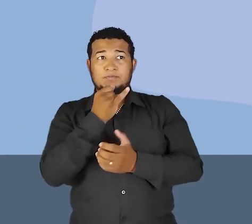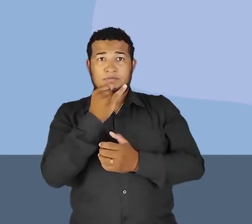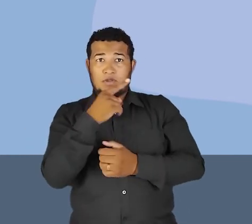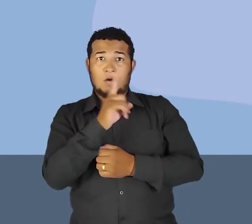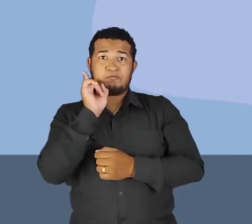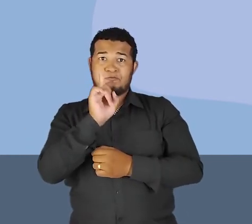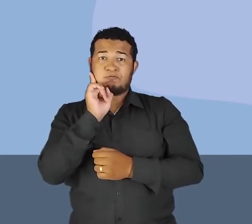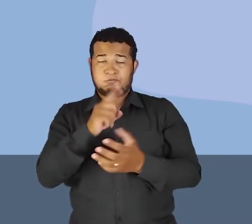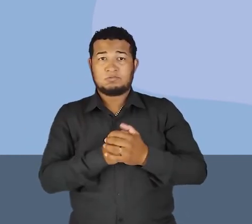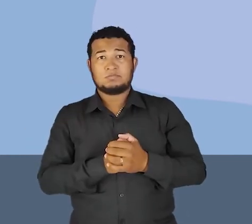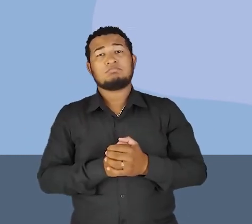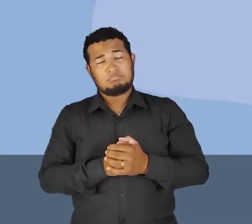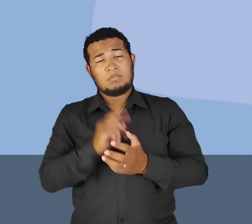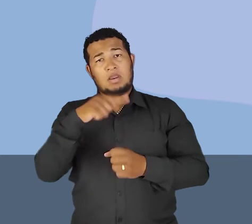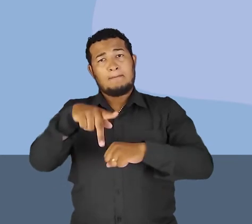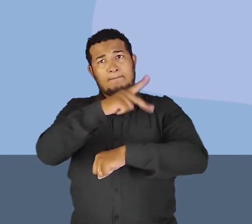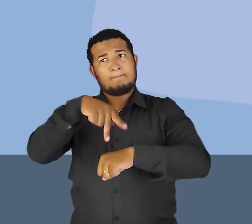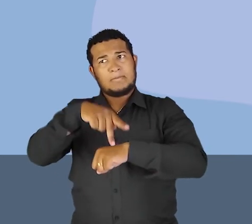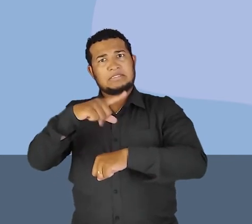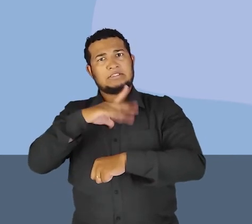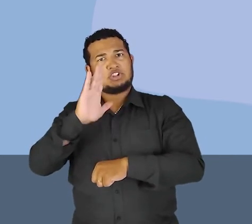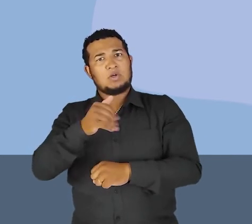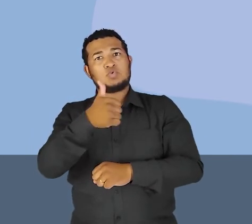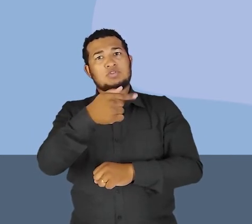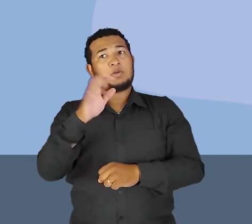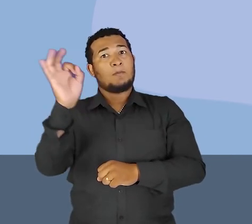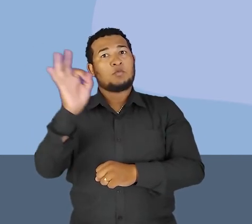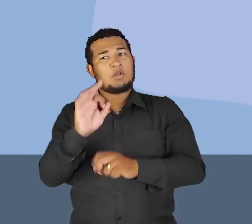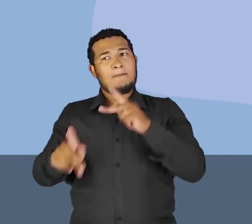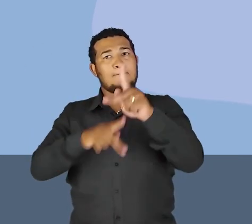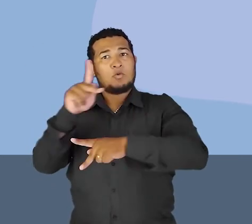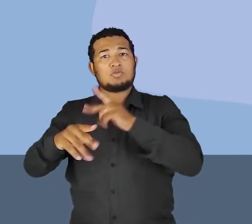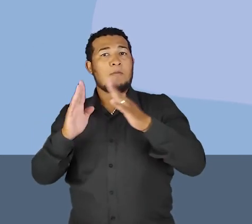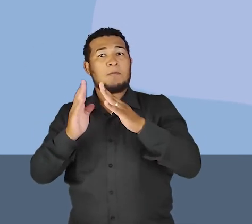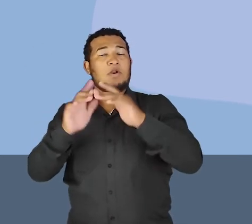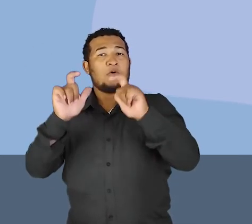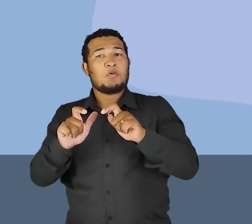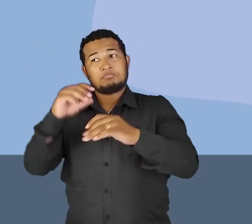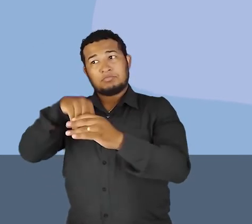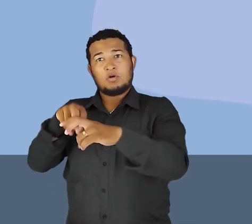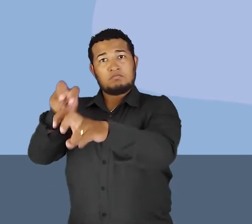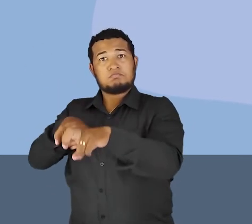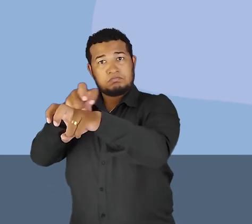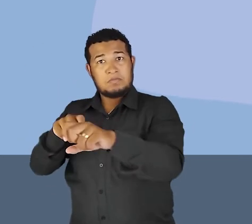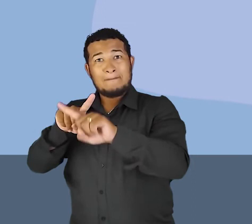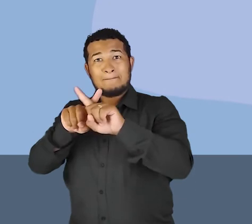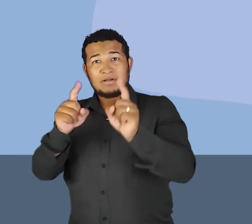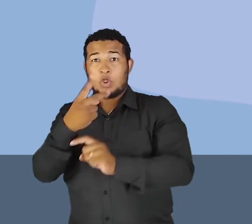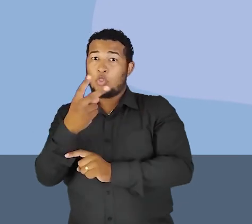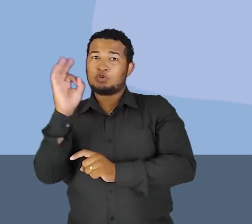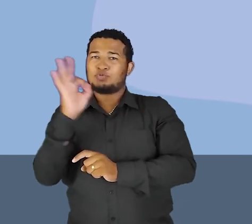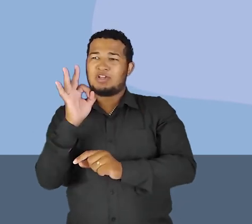Unidos, né, um país desenvolvido, tem 17% da sua população morando no campo, mas só 2% trabalha no